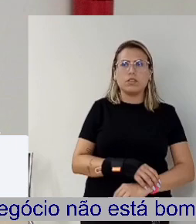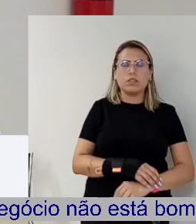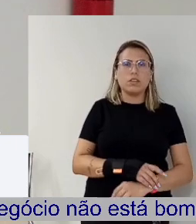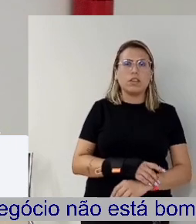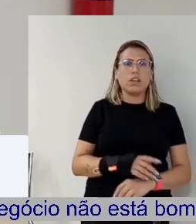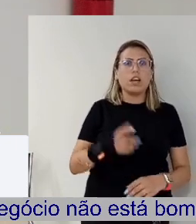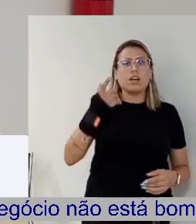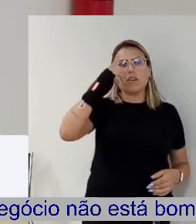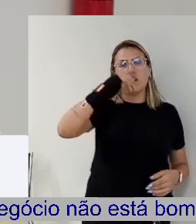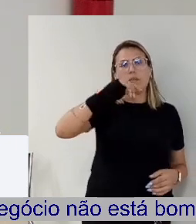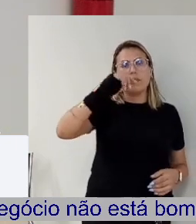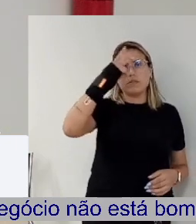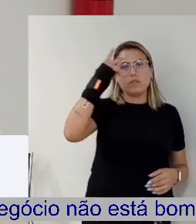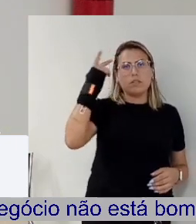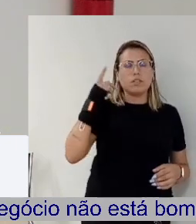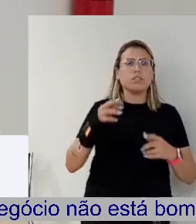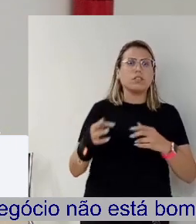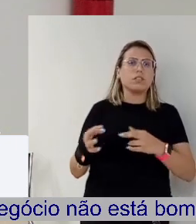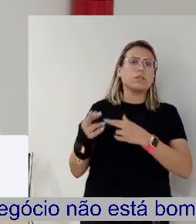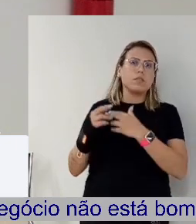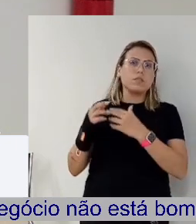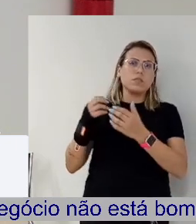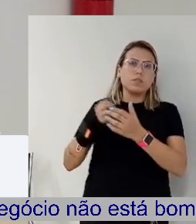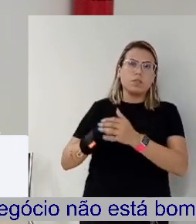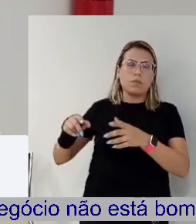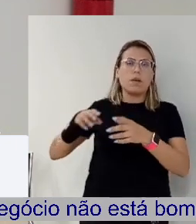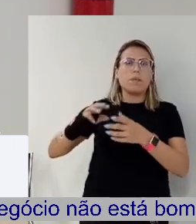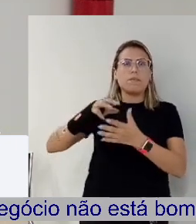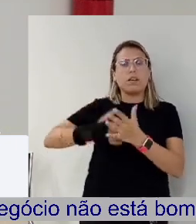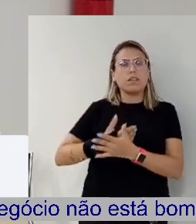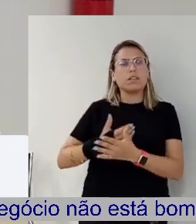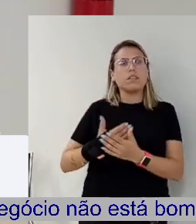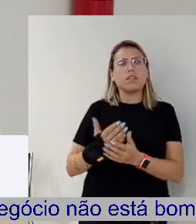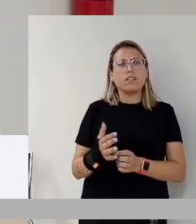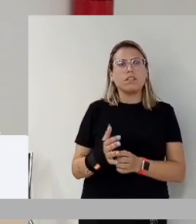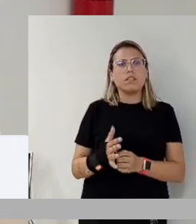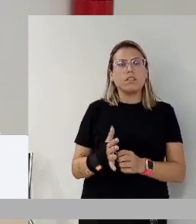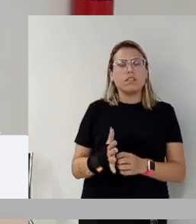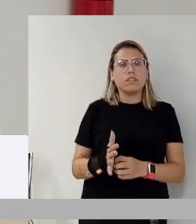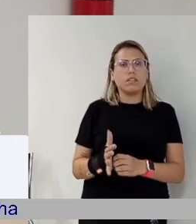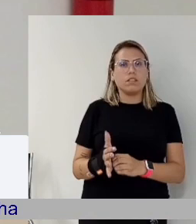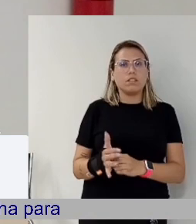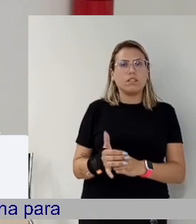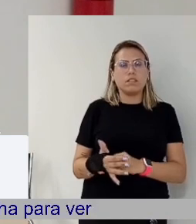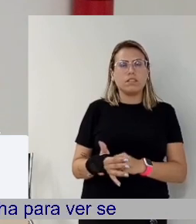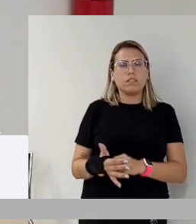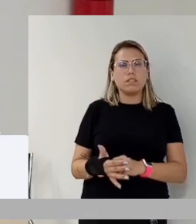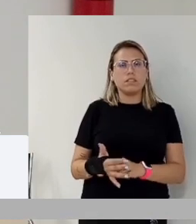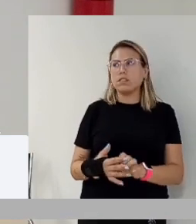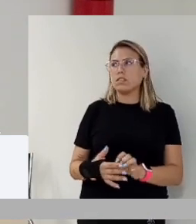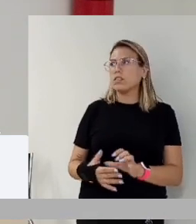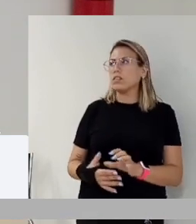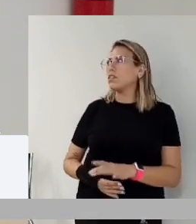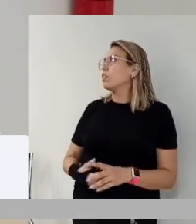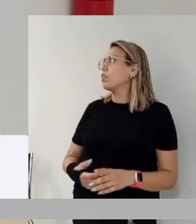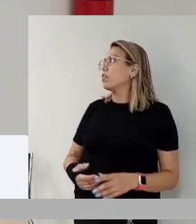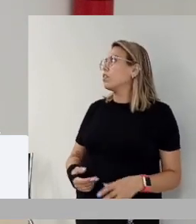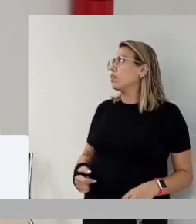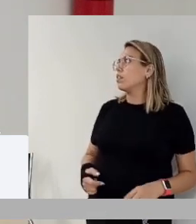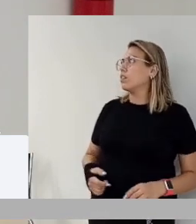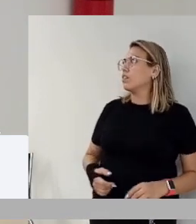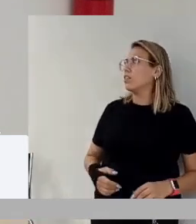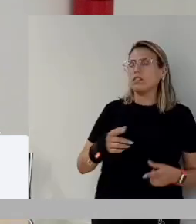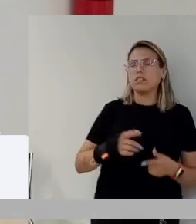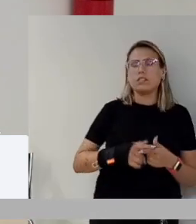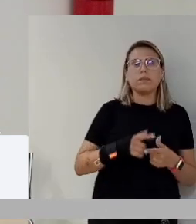responsável de contratar essa máquina para que a a gente possa realmente dar uma pressãozinha para ver se ela vai lá eh